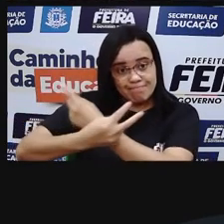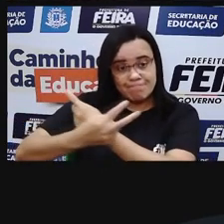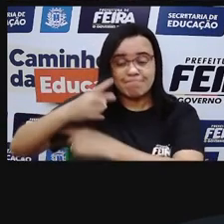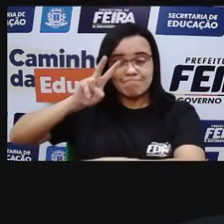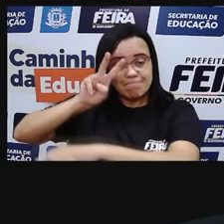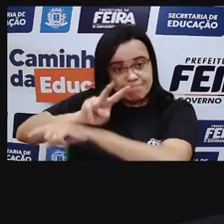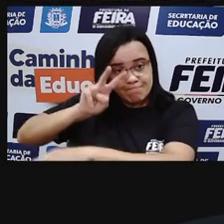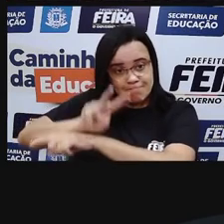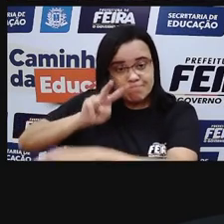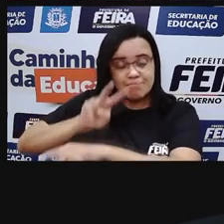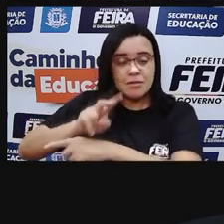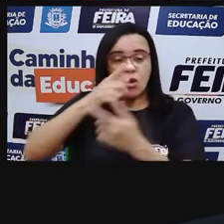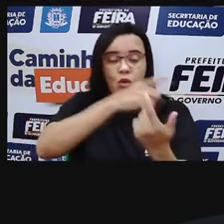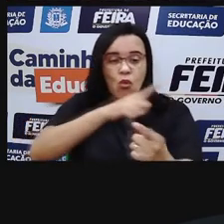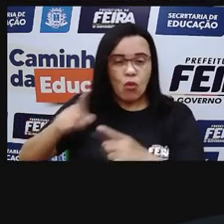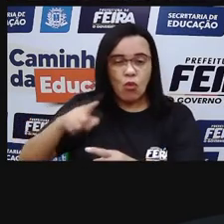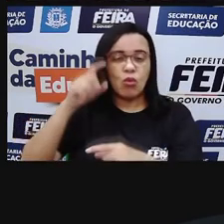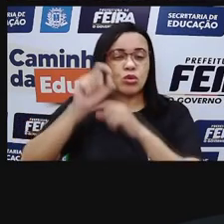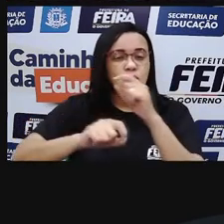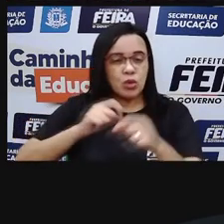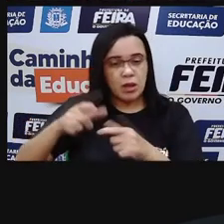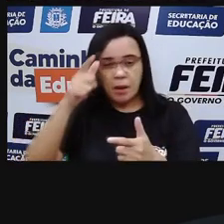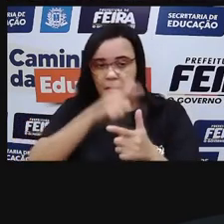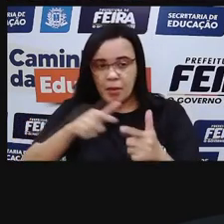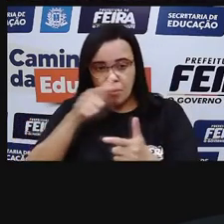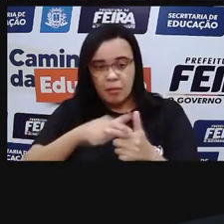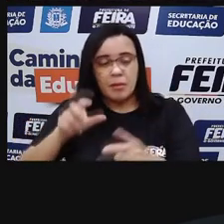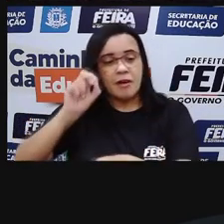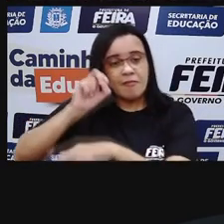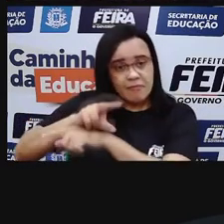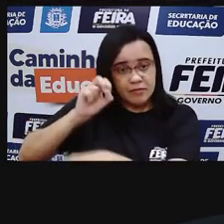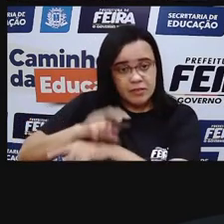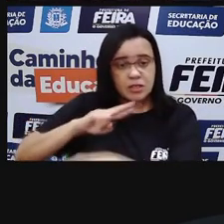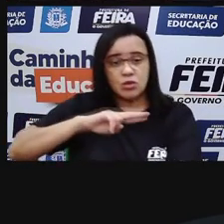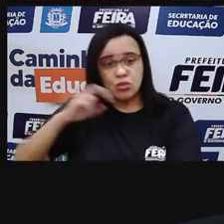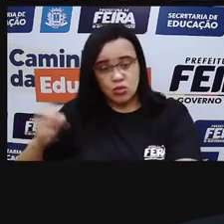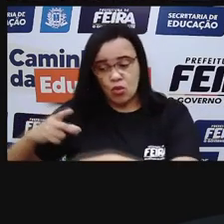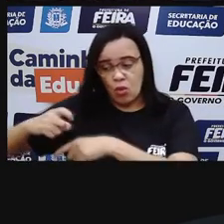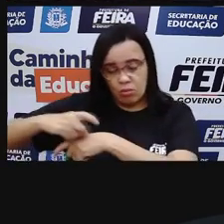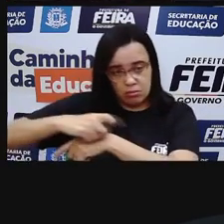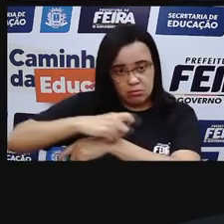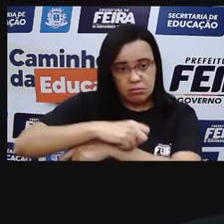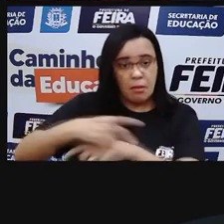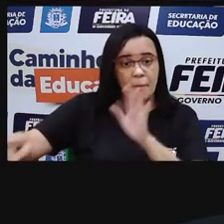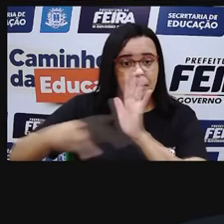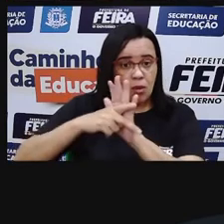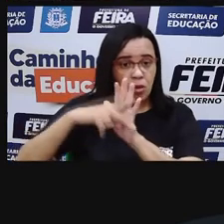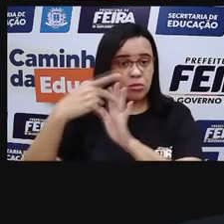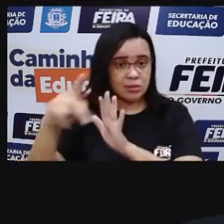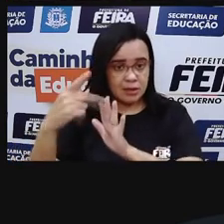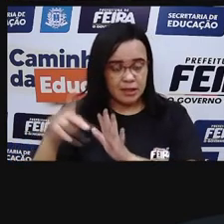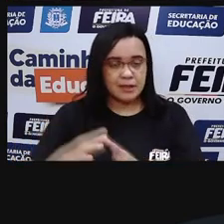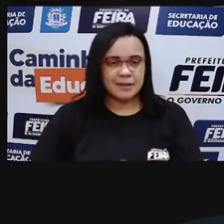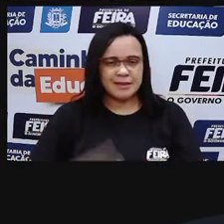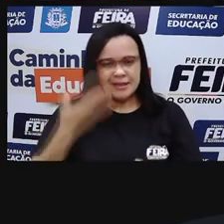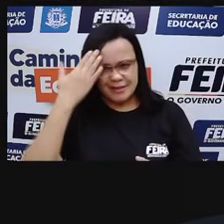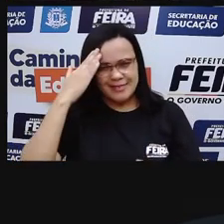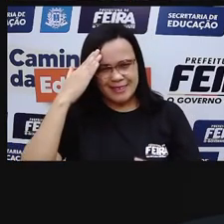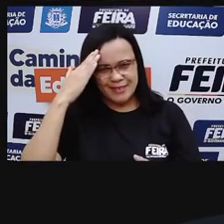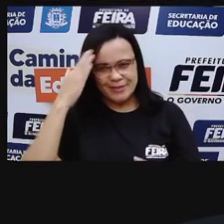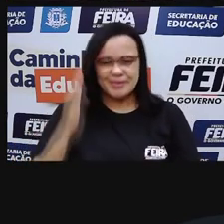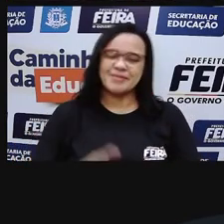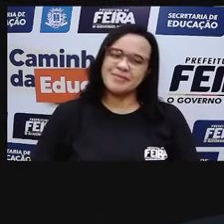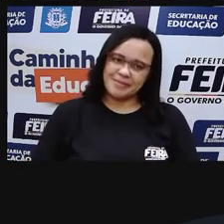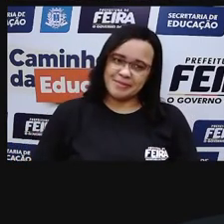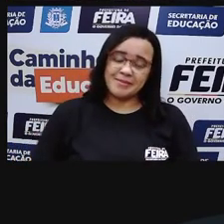contra esse micro-organismo causador dessa doença específica. Deu para entender? Tranquilo até aqui? E aí,